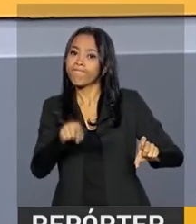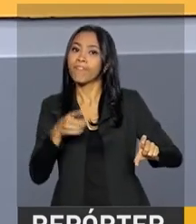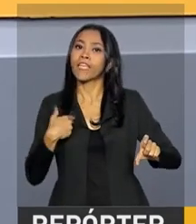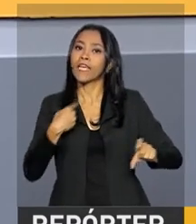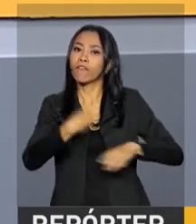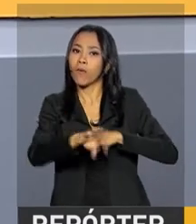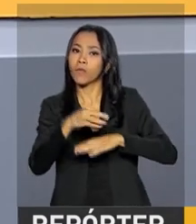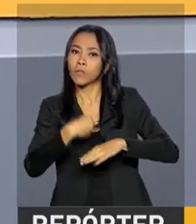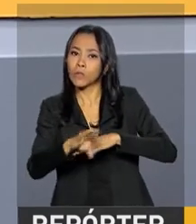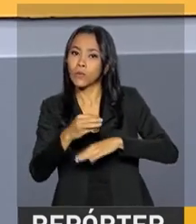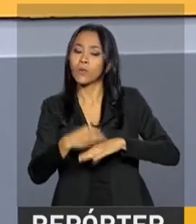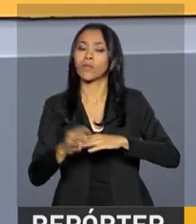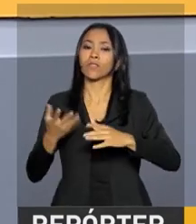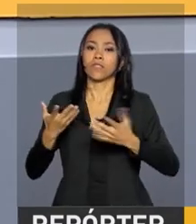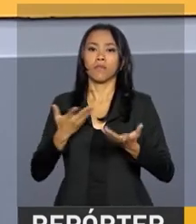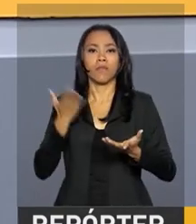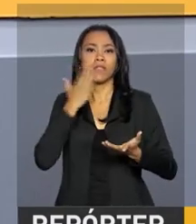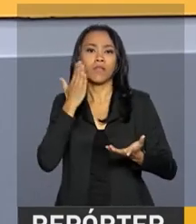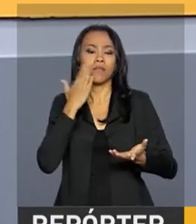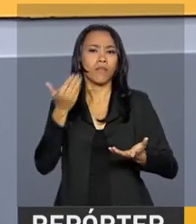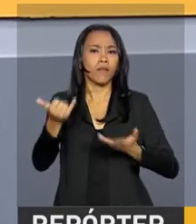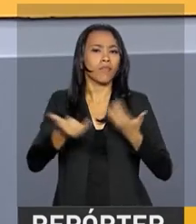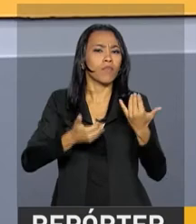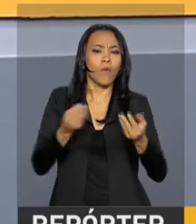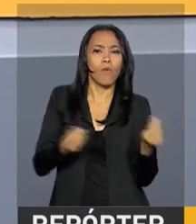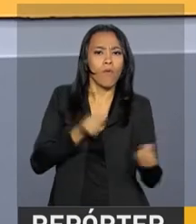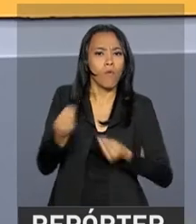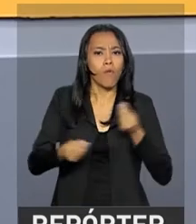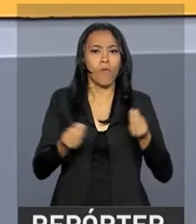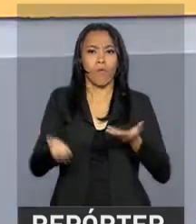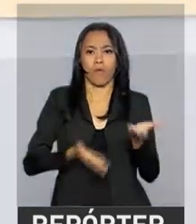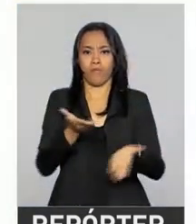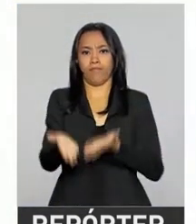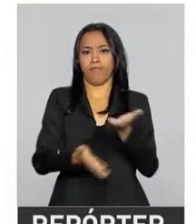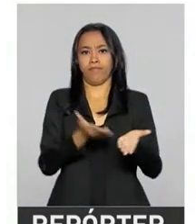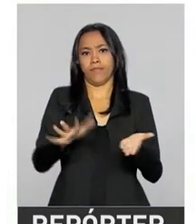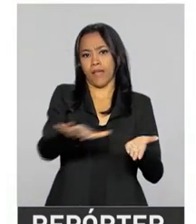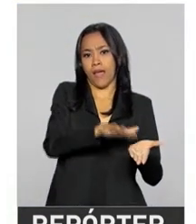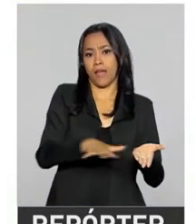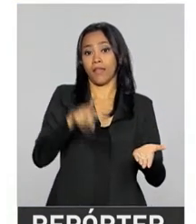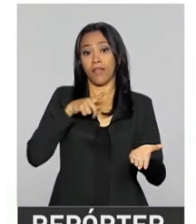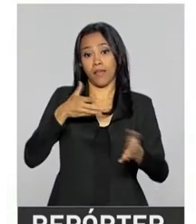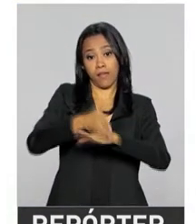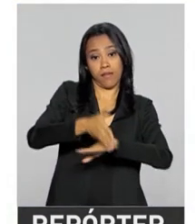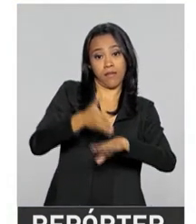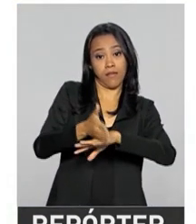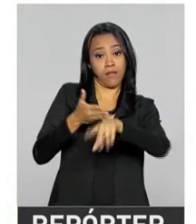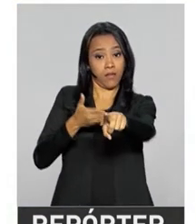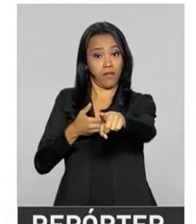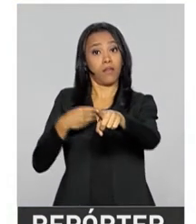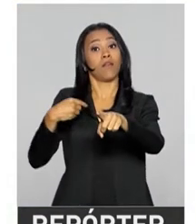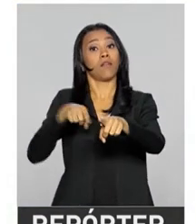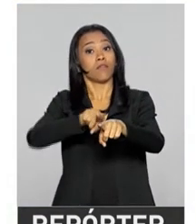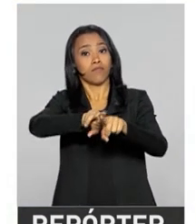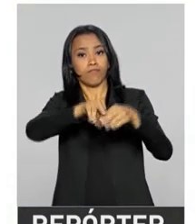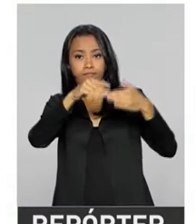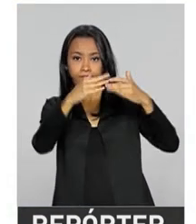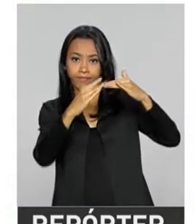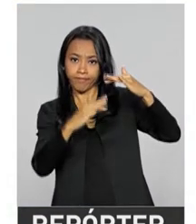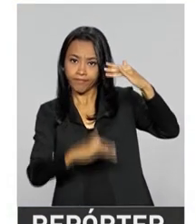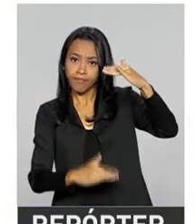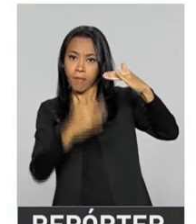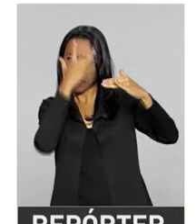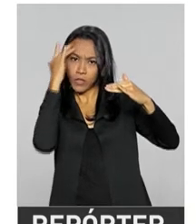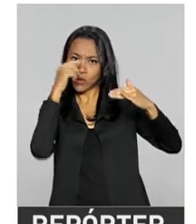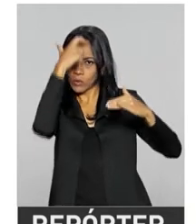mais informações e acesso aos serviços públicos prestados pelo fisco nele é possível ter acesso a orientações e serviços relacionados às pessoas